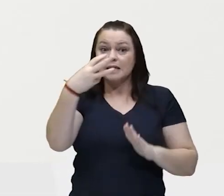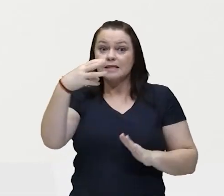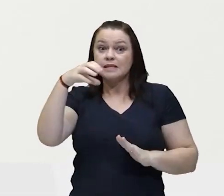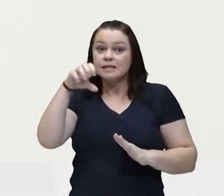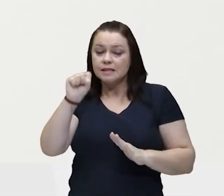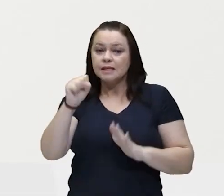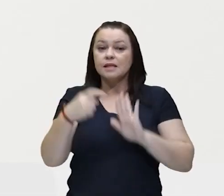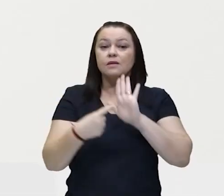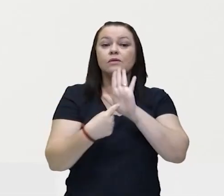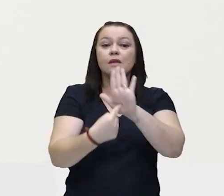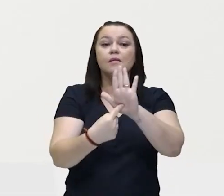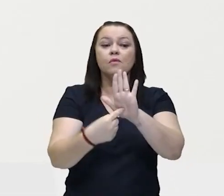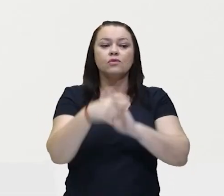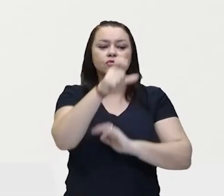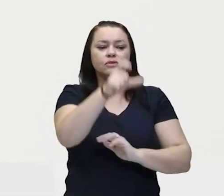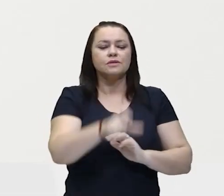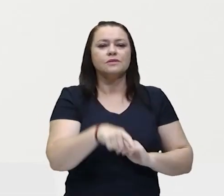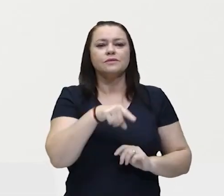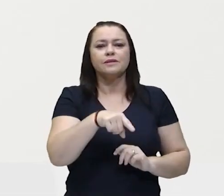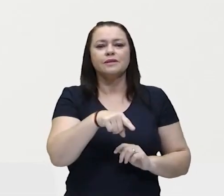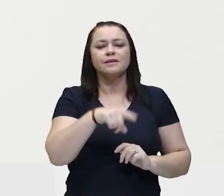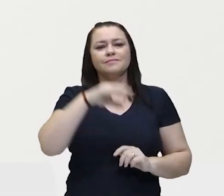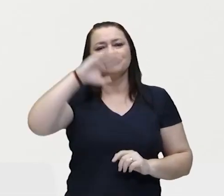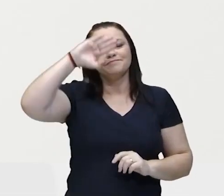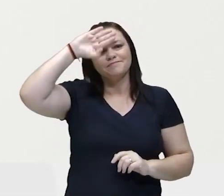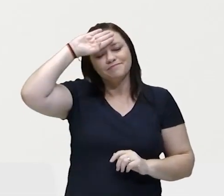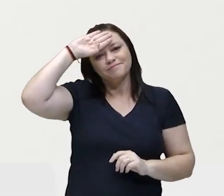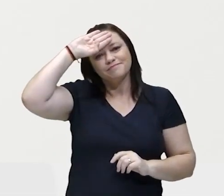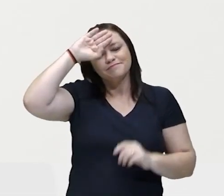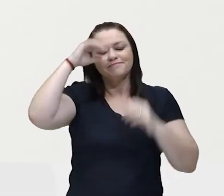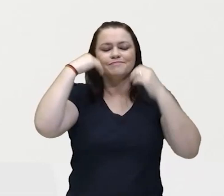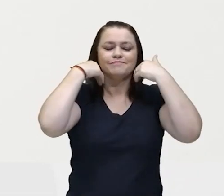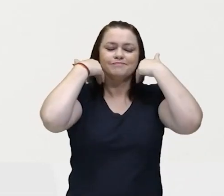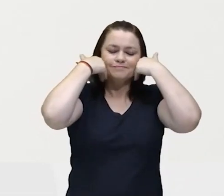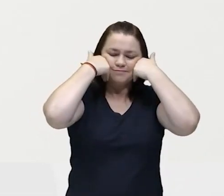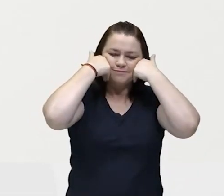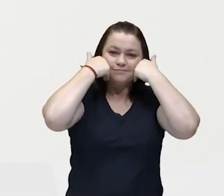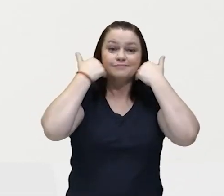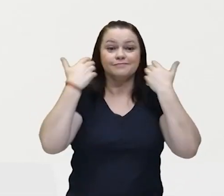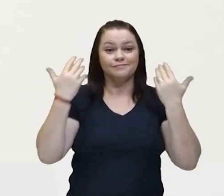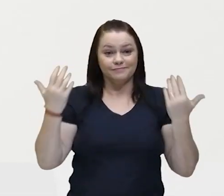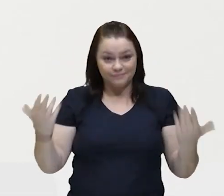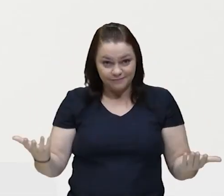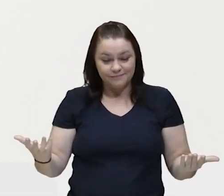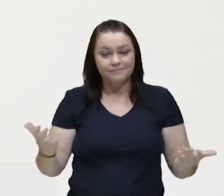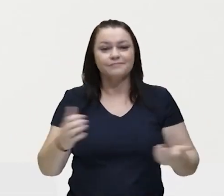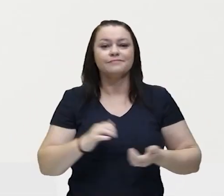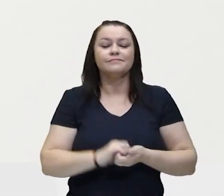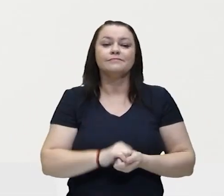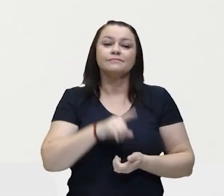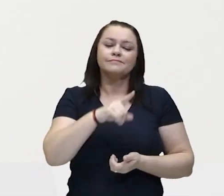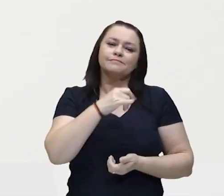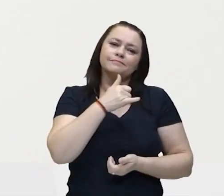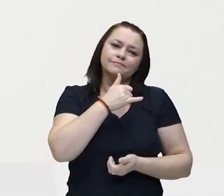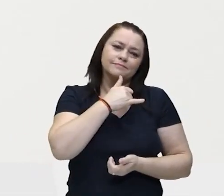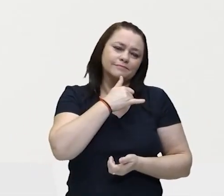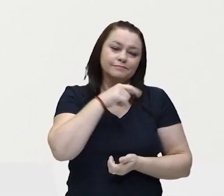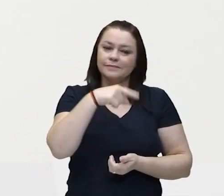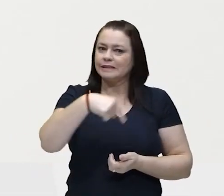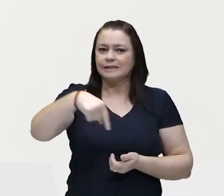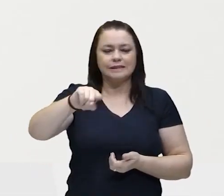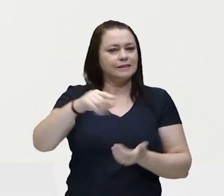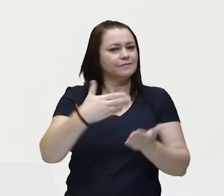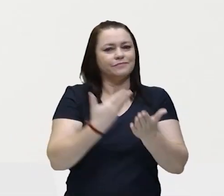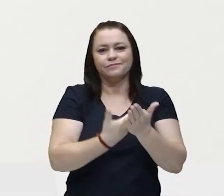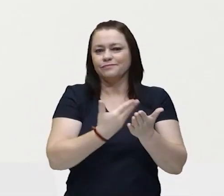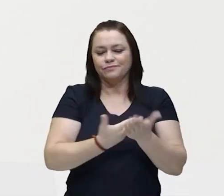que o nosso querido Lucas está o quê? Com febre. Muito bem. Olha aqui, ó. Infelizmente, ele não vai poder mais assistir a aula